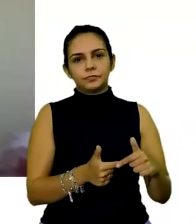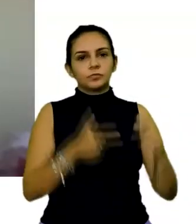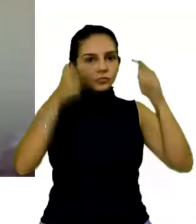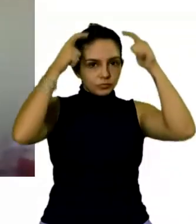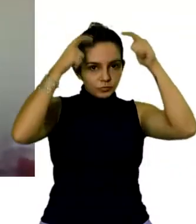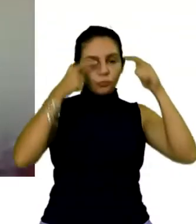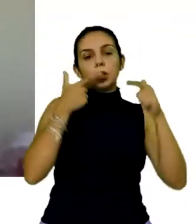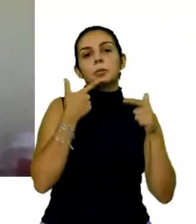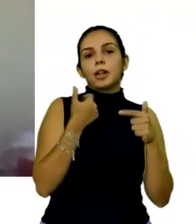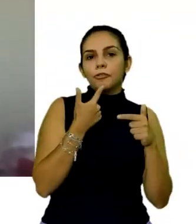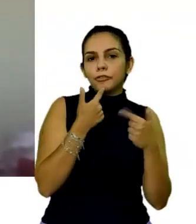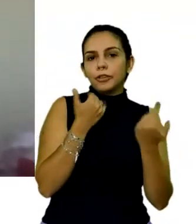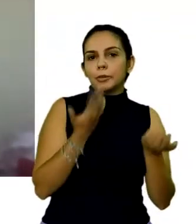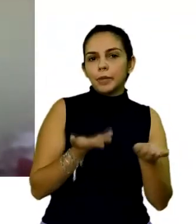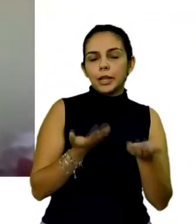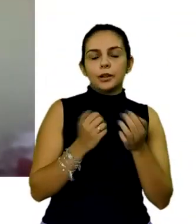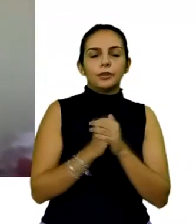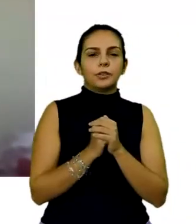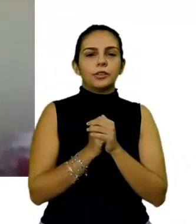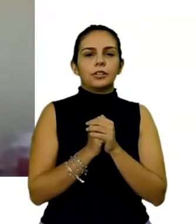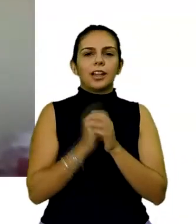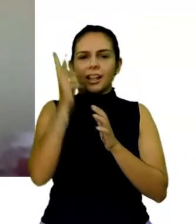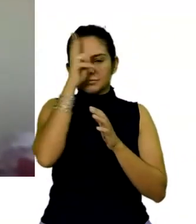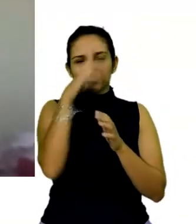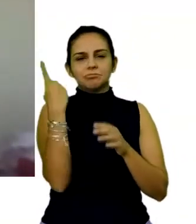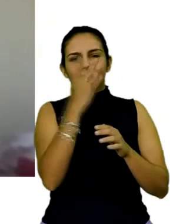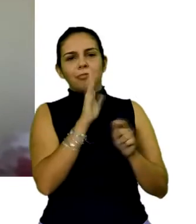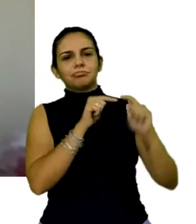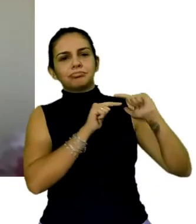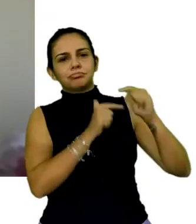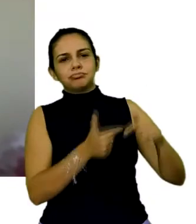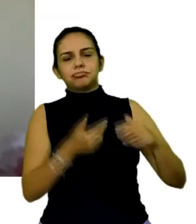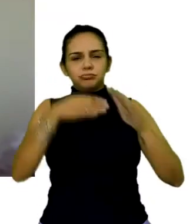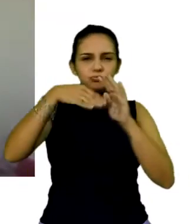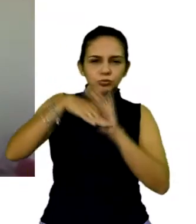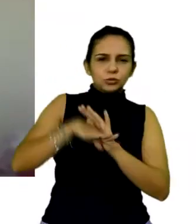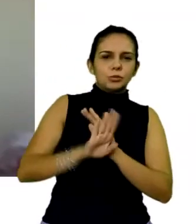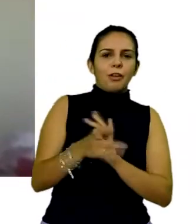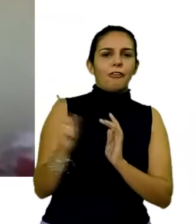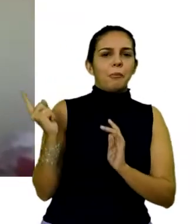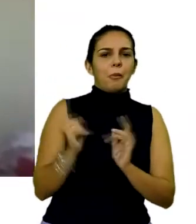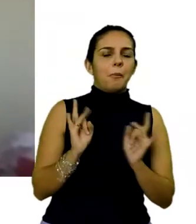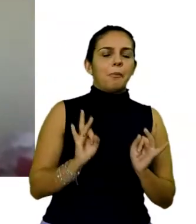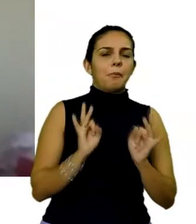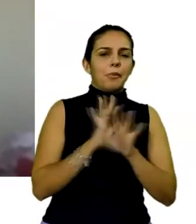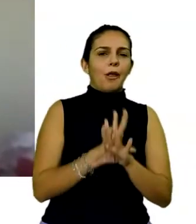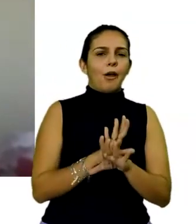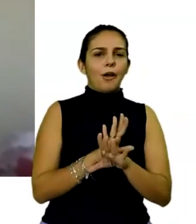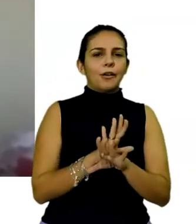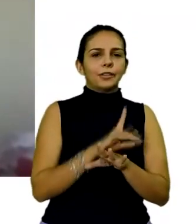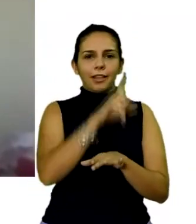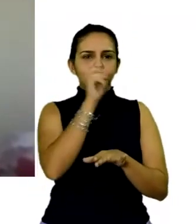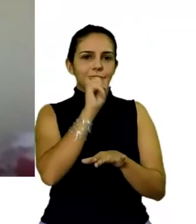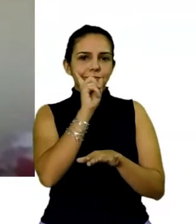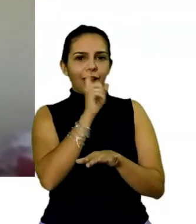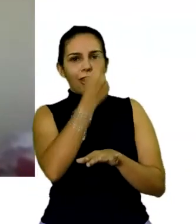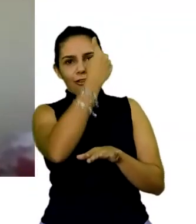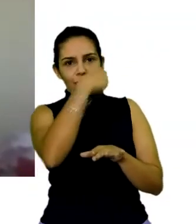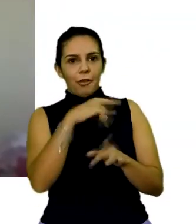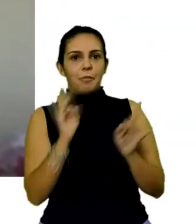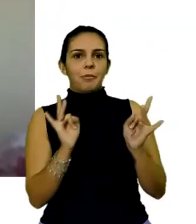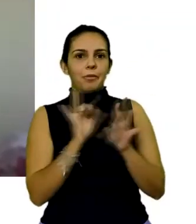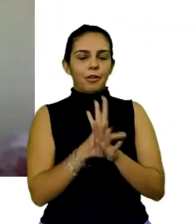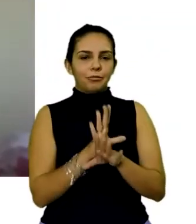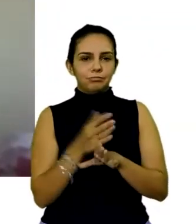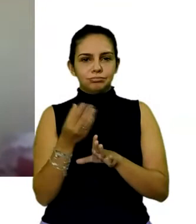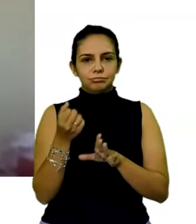Chapeuzinho Vermelho, as histórias que vinham prontas da Europa ou dos Estados Unidos e